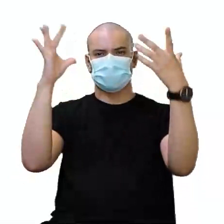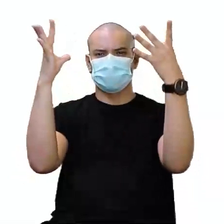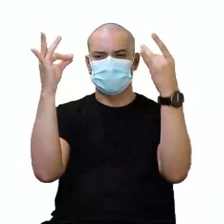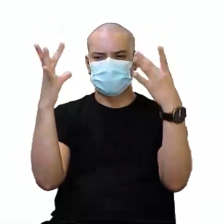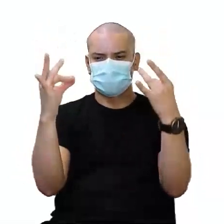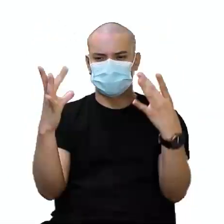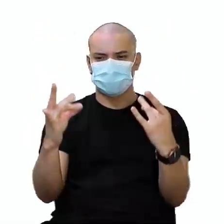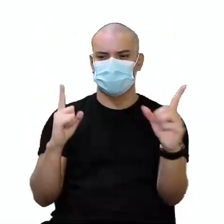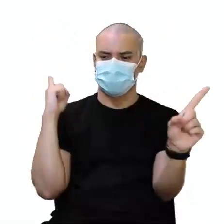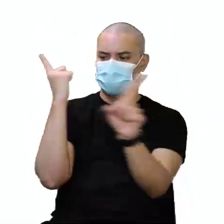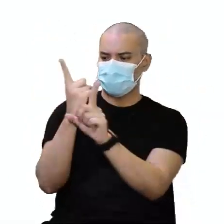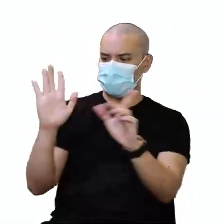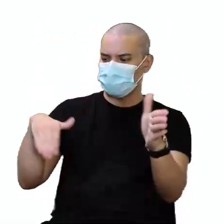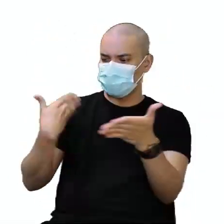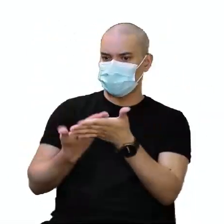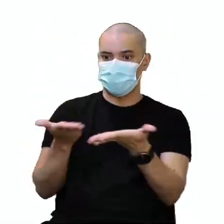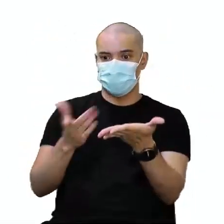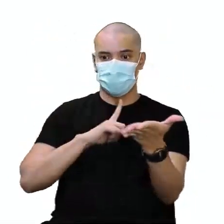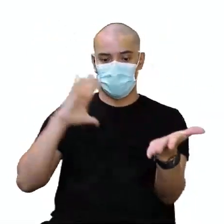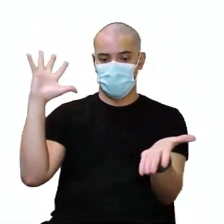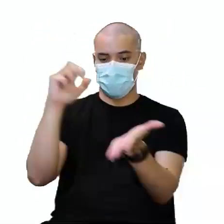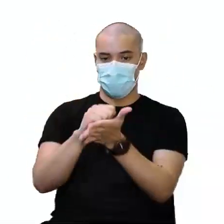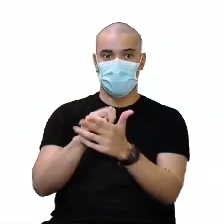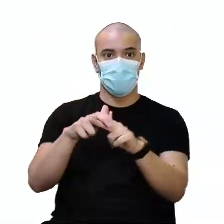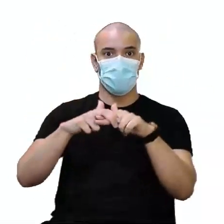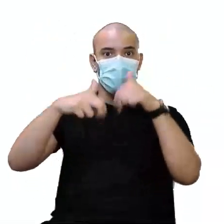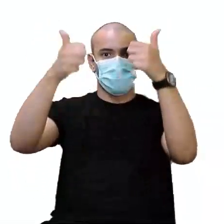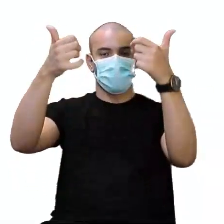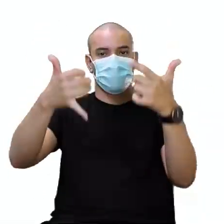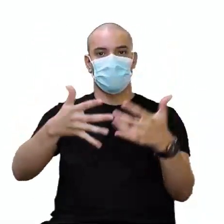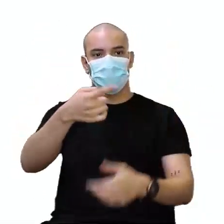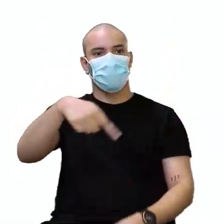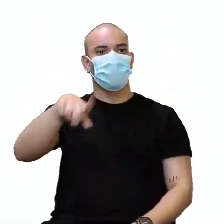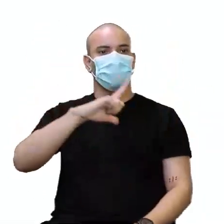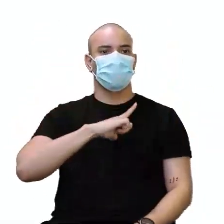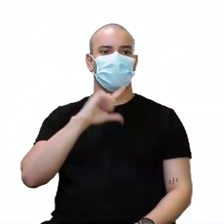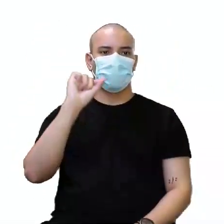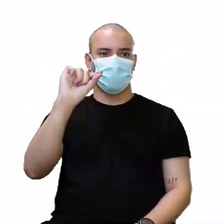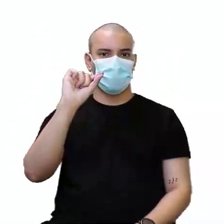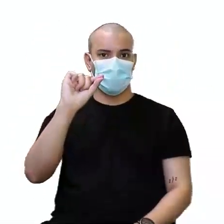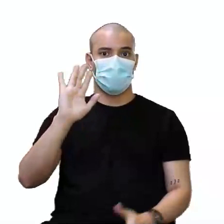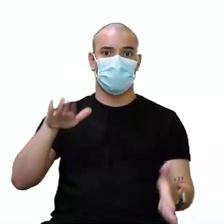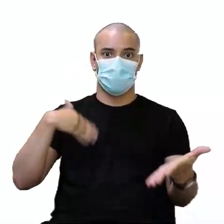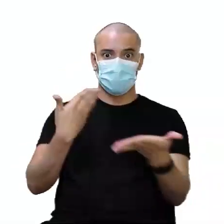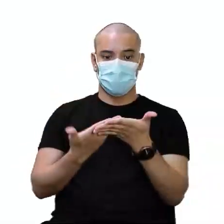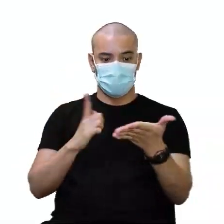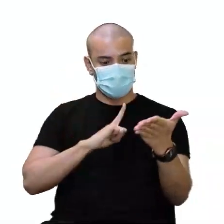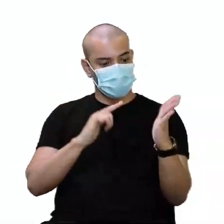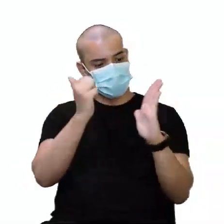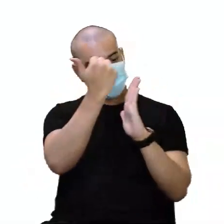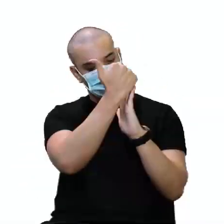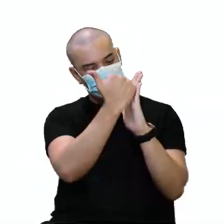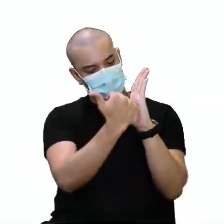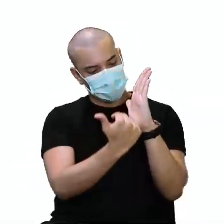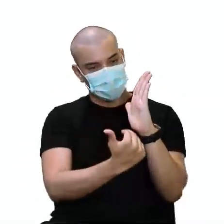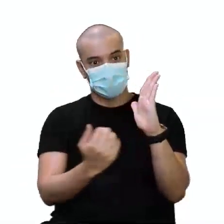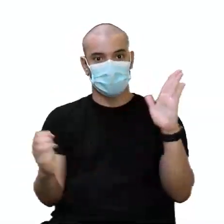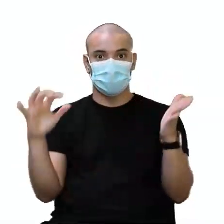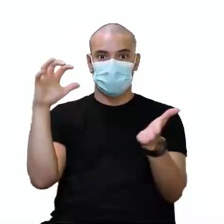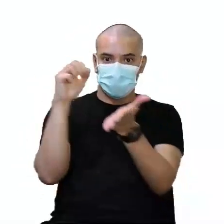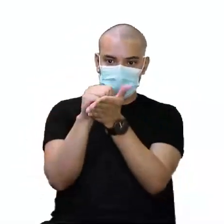detalhes encontrados. Tá? Então, a gente lembra aqueles registros, a gente mostrava lá para vocês o exemplar, né, o espécime que